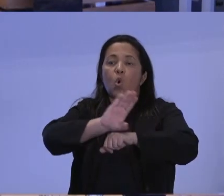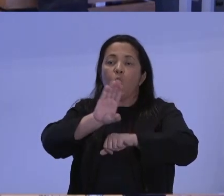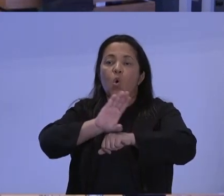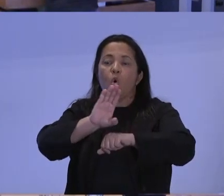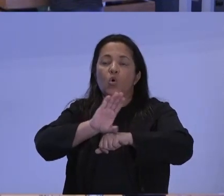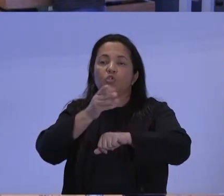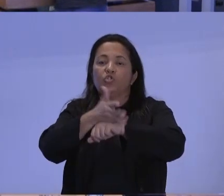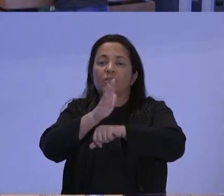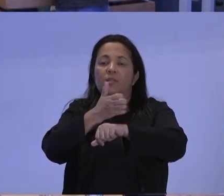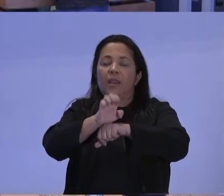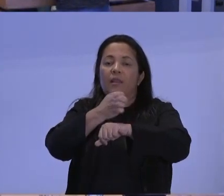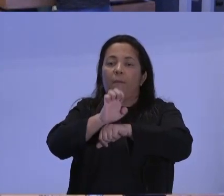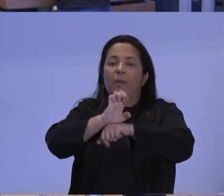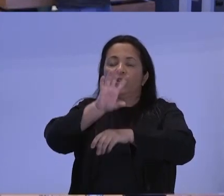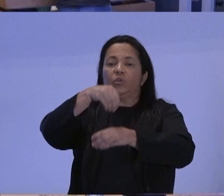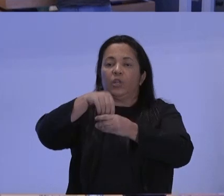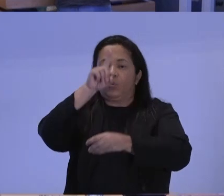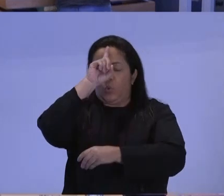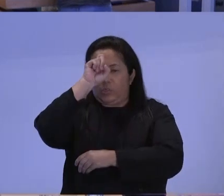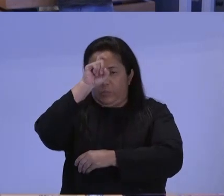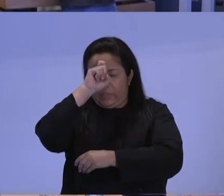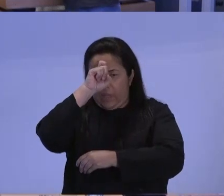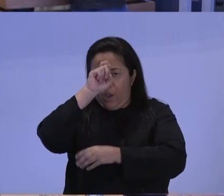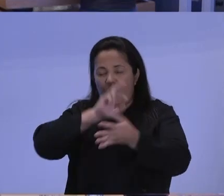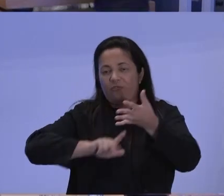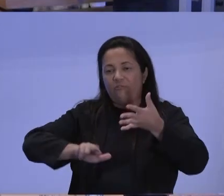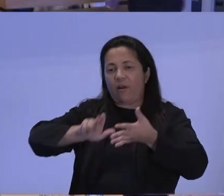presença. Doutora Cláudia.